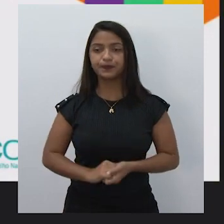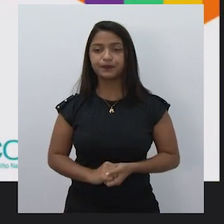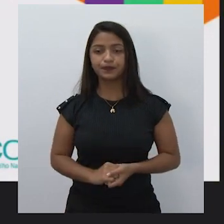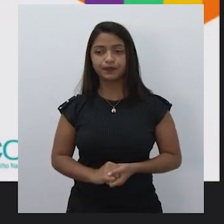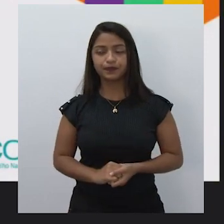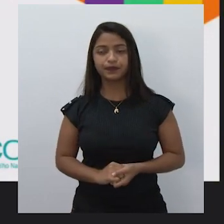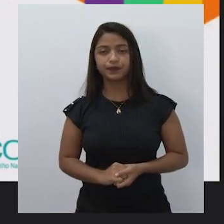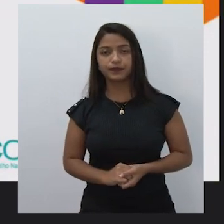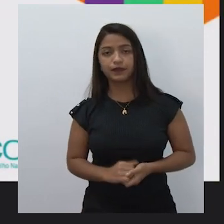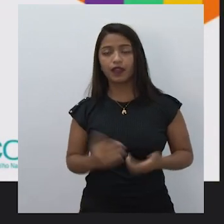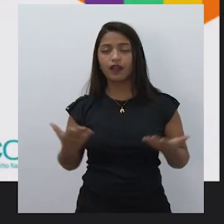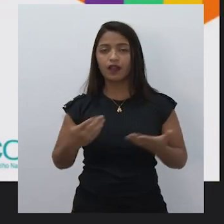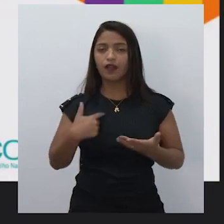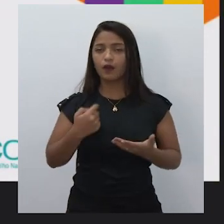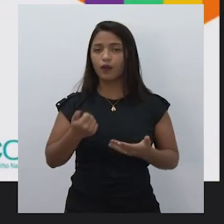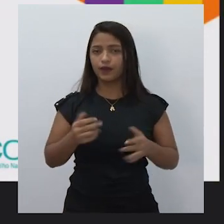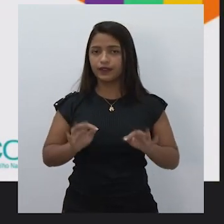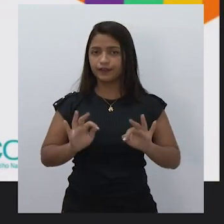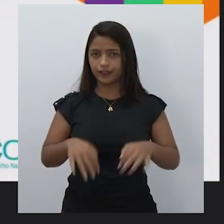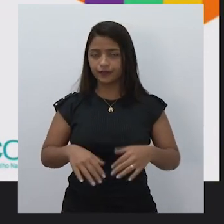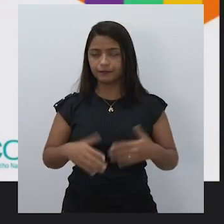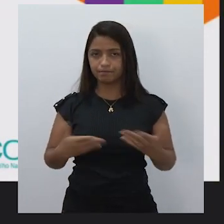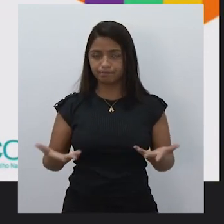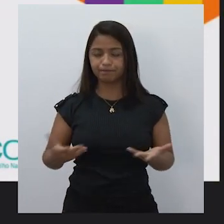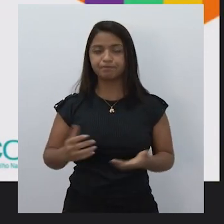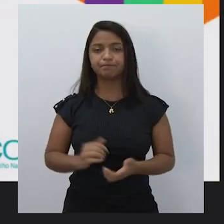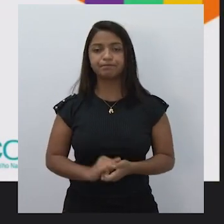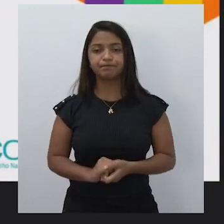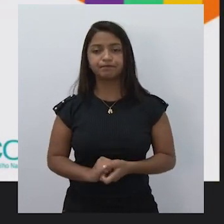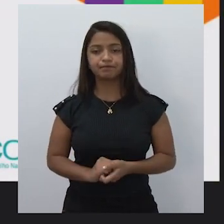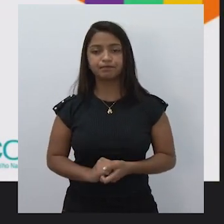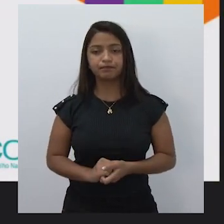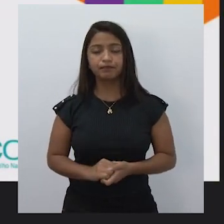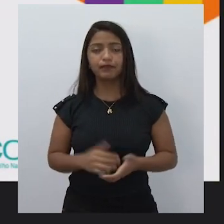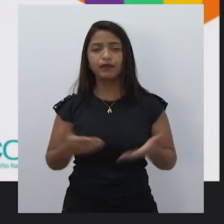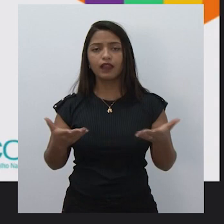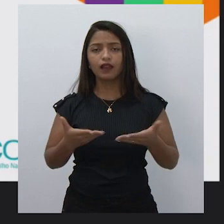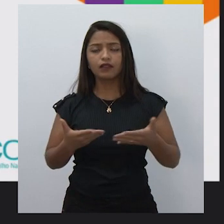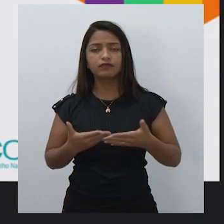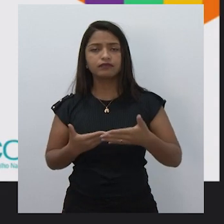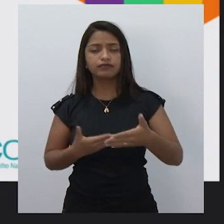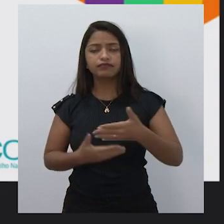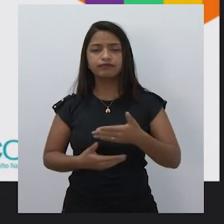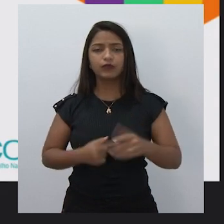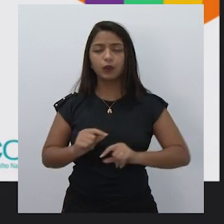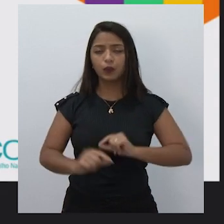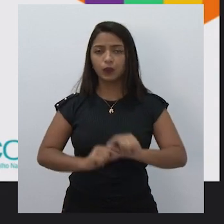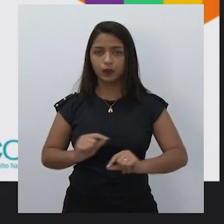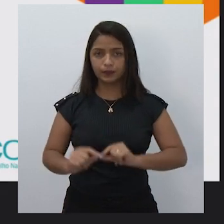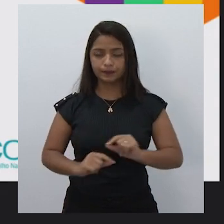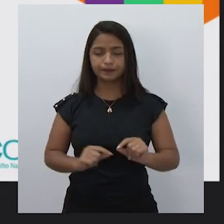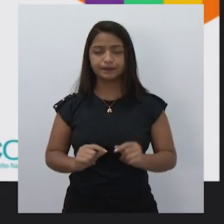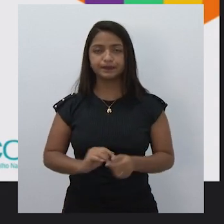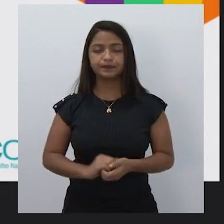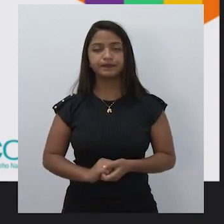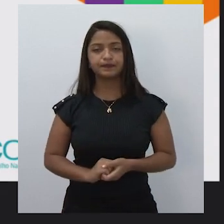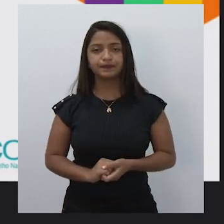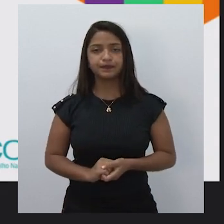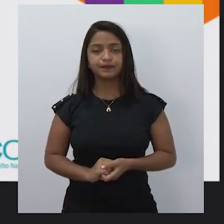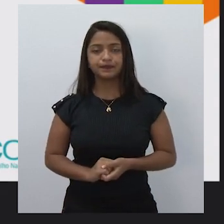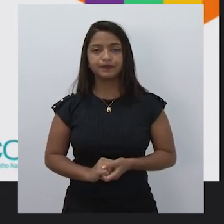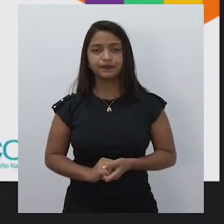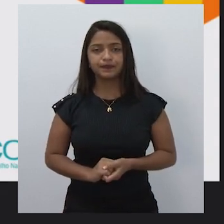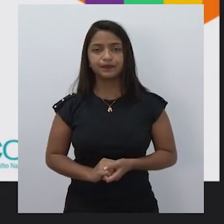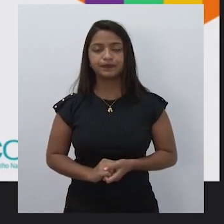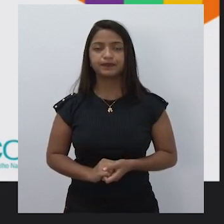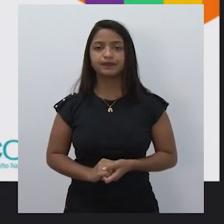na fase final. Então, o que nós vamos fazer agora? A gente vai olhar um pouco mais a